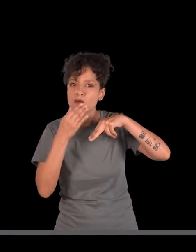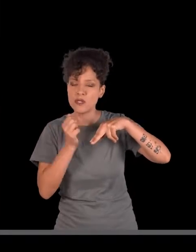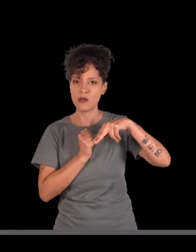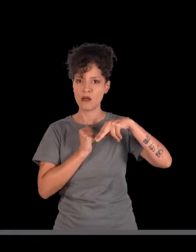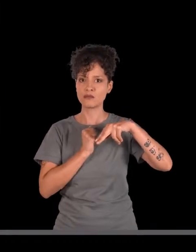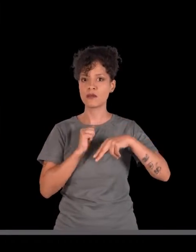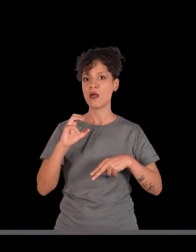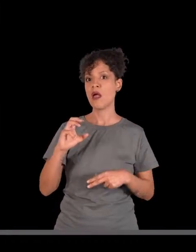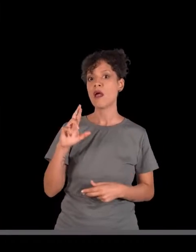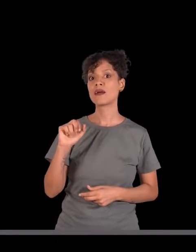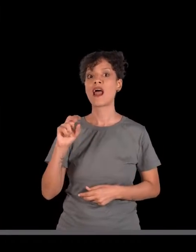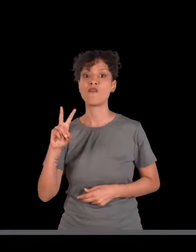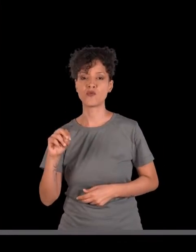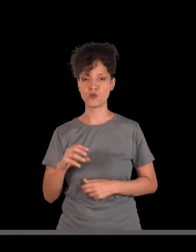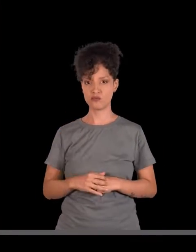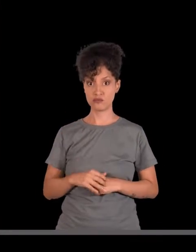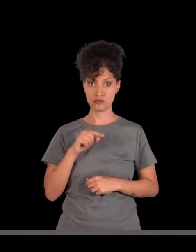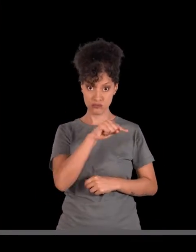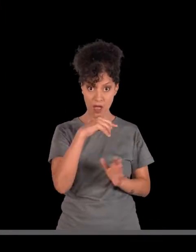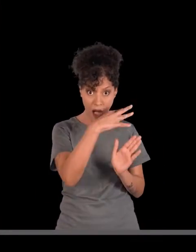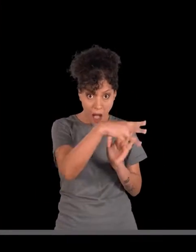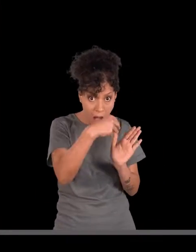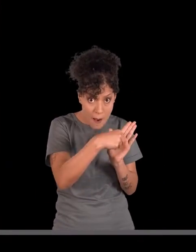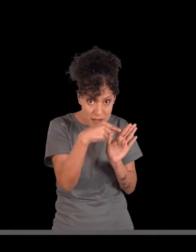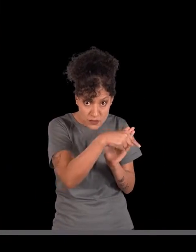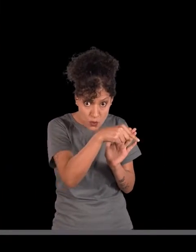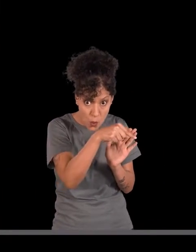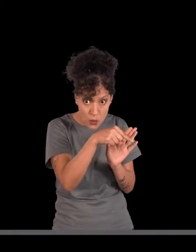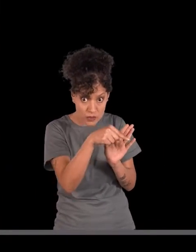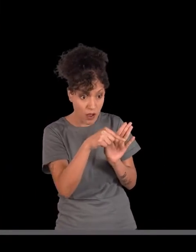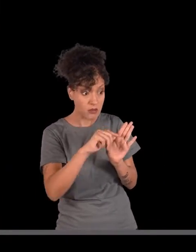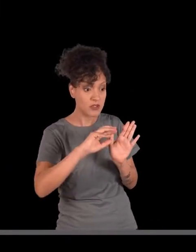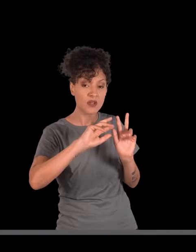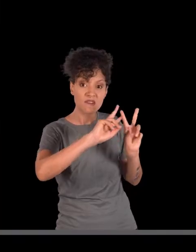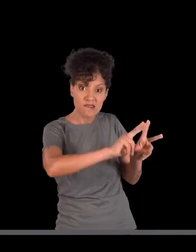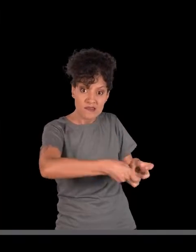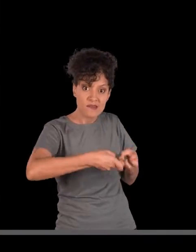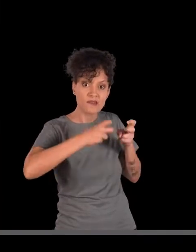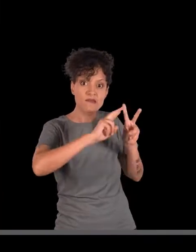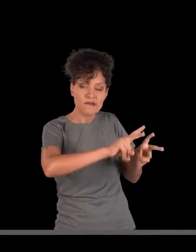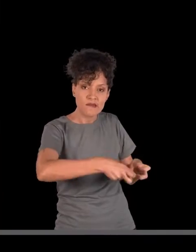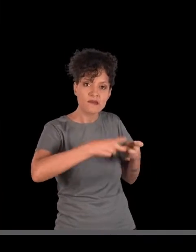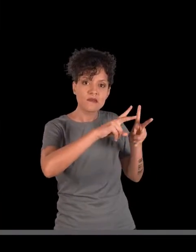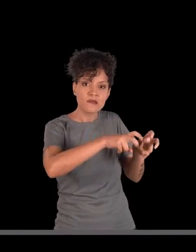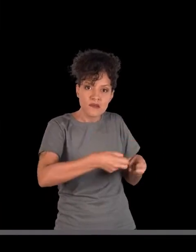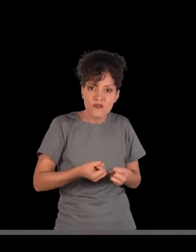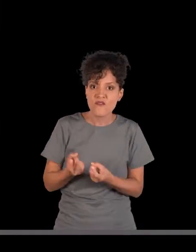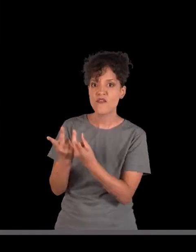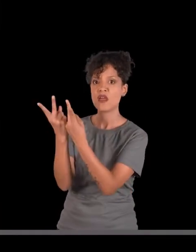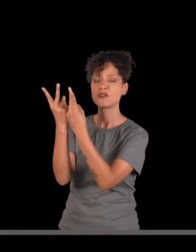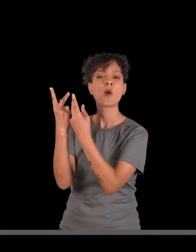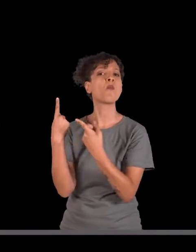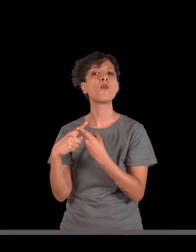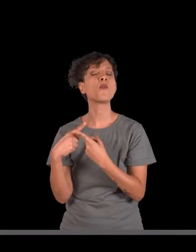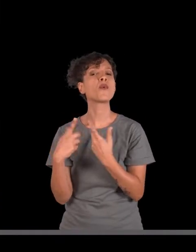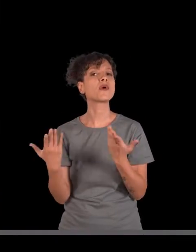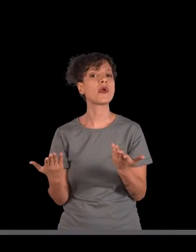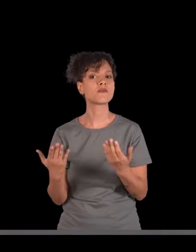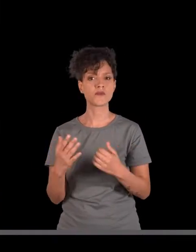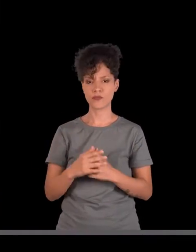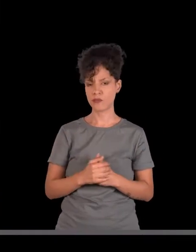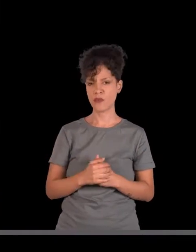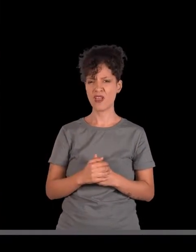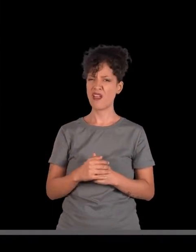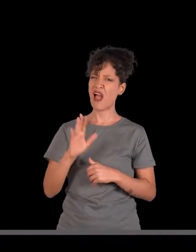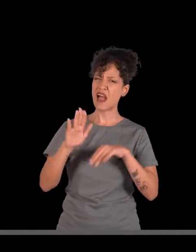ser extraído lá na região amazônica, certo? Toda essa região aqui, certo? Por quê? Porque os portugueses